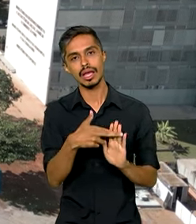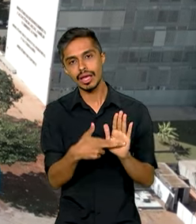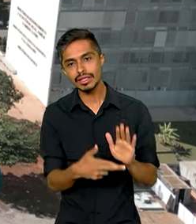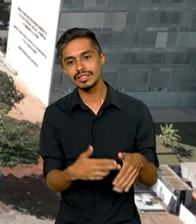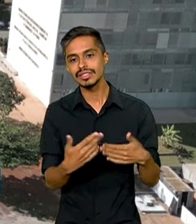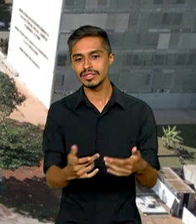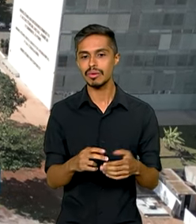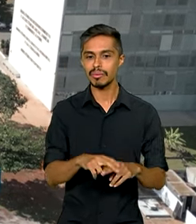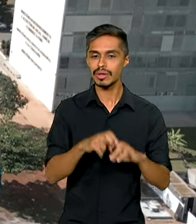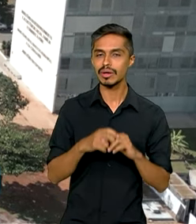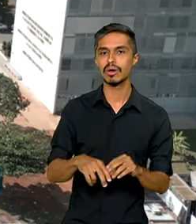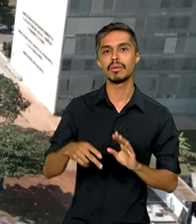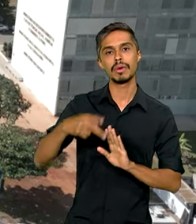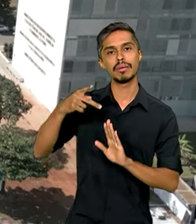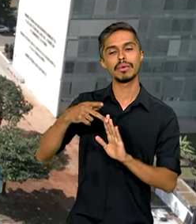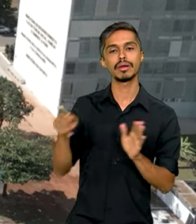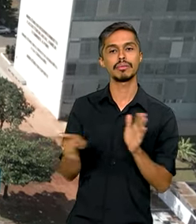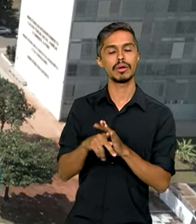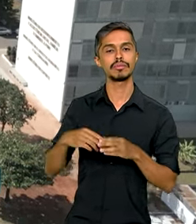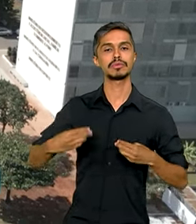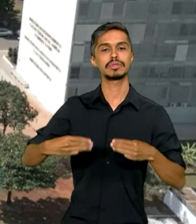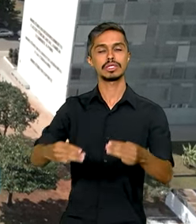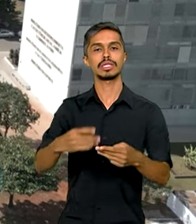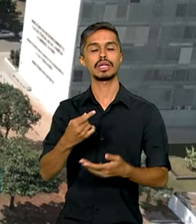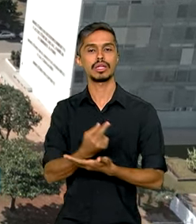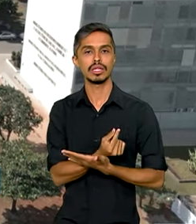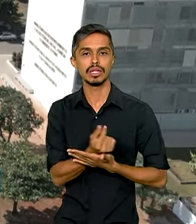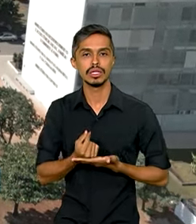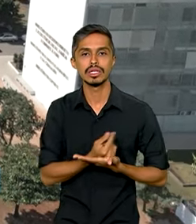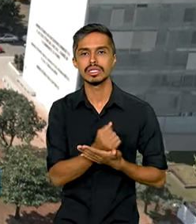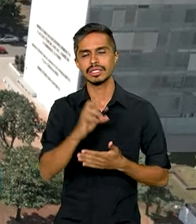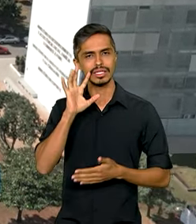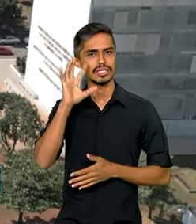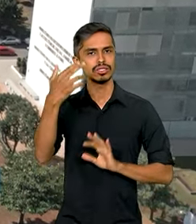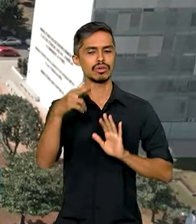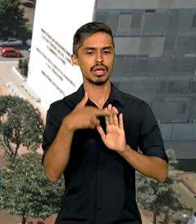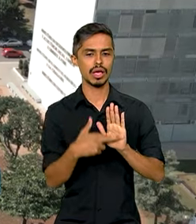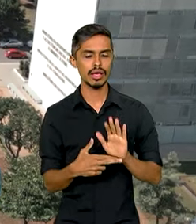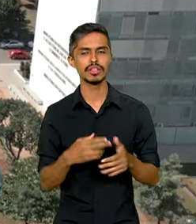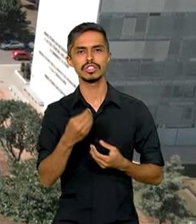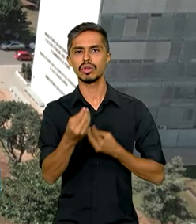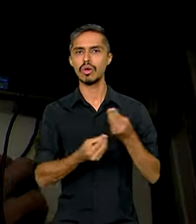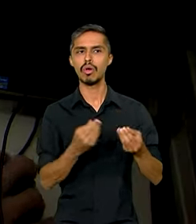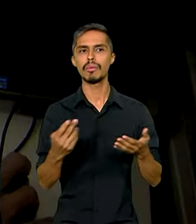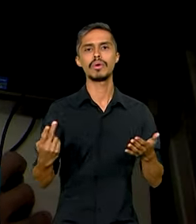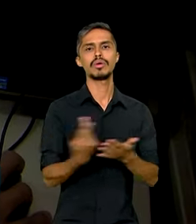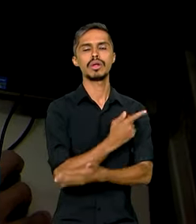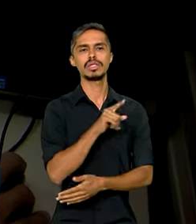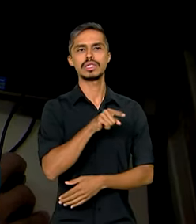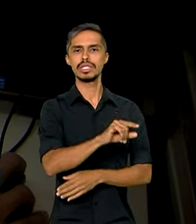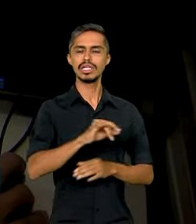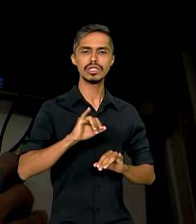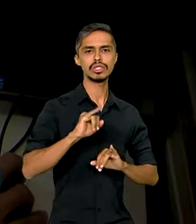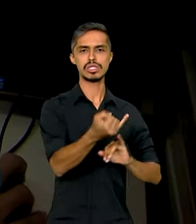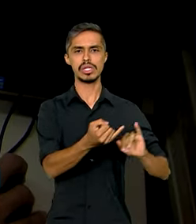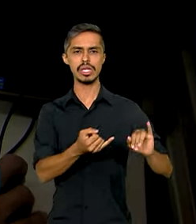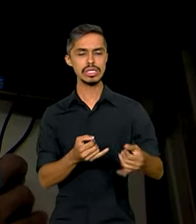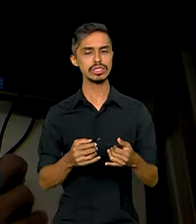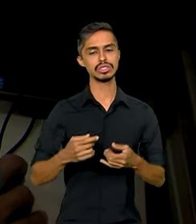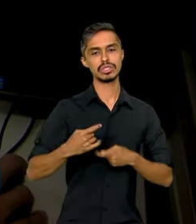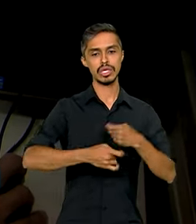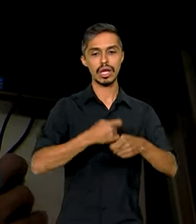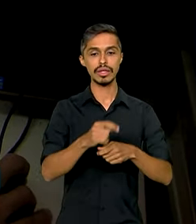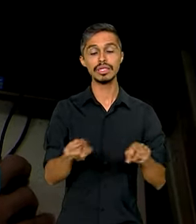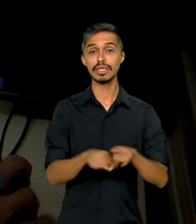isso uma portaria do Ministério da Fazenda vem definindo regras para a exploração comercial do negócio e também para a